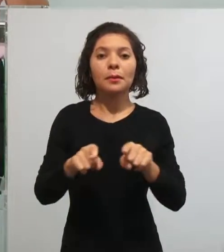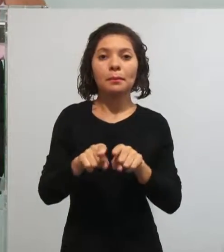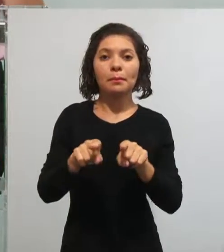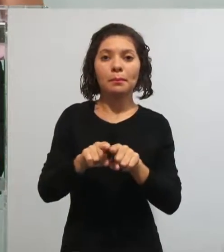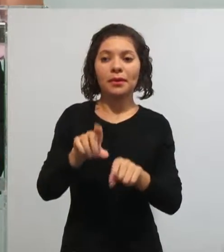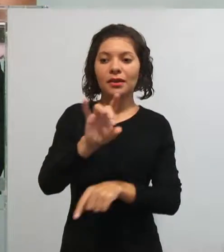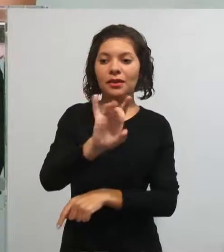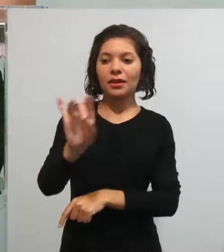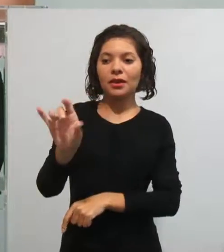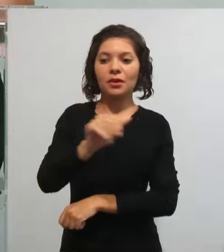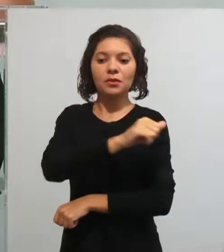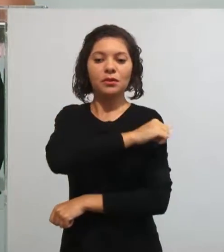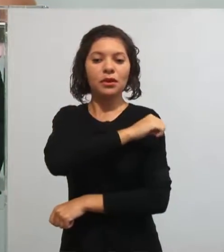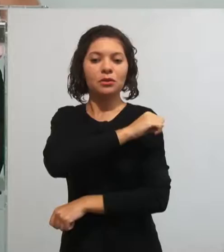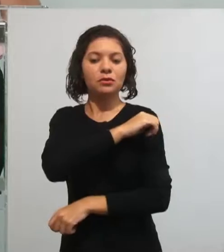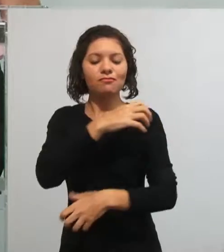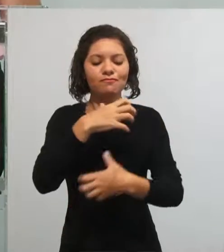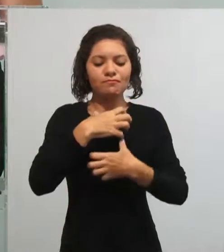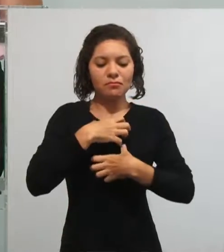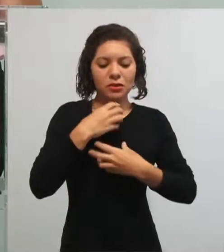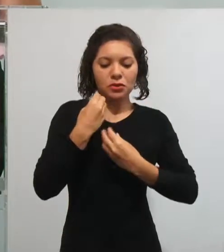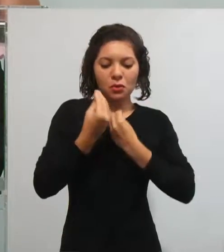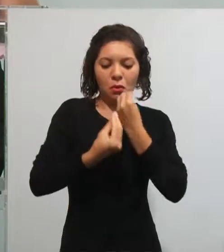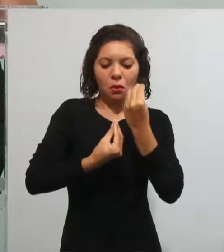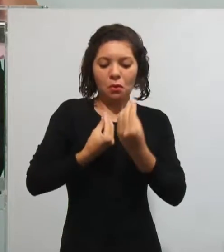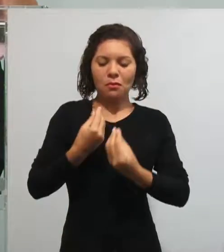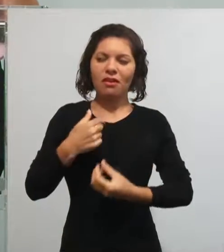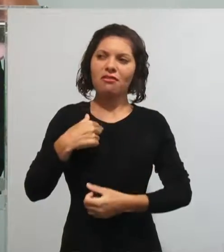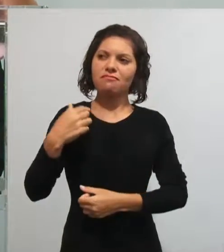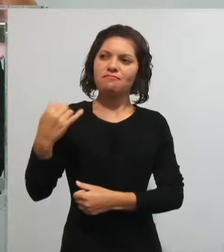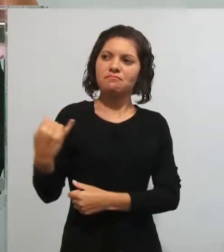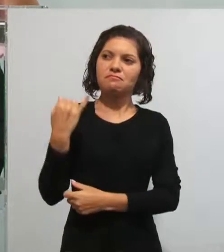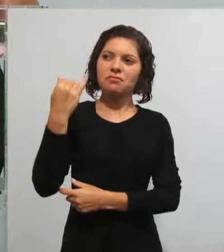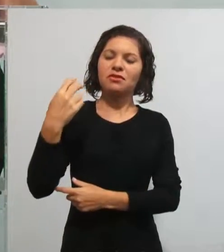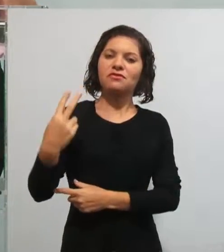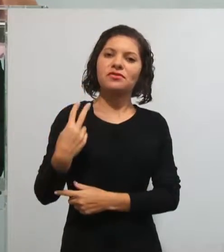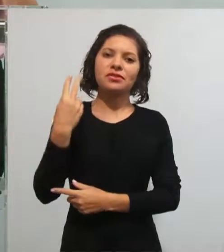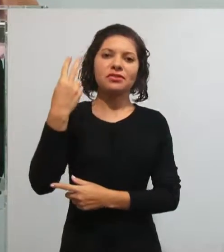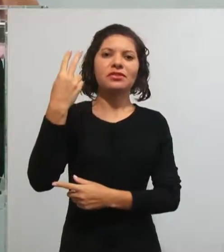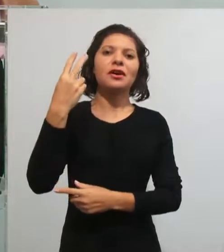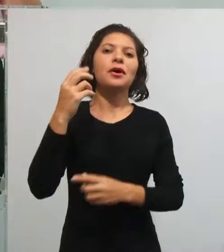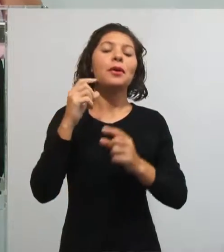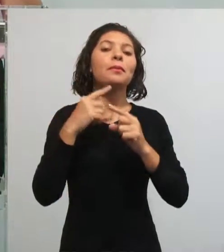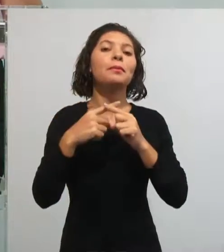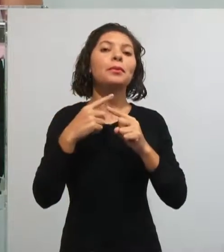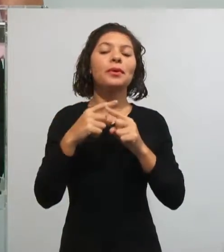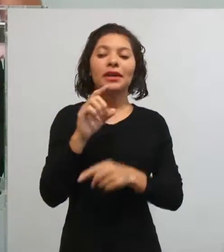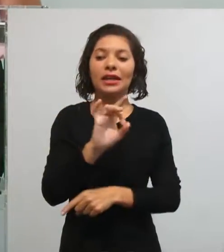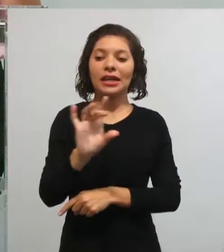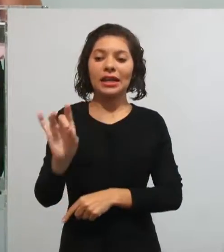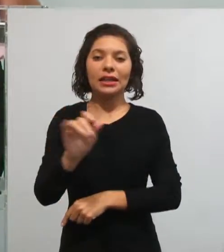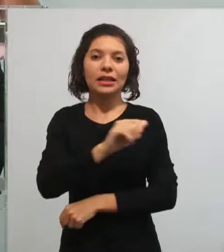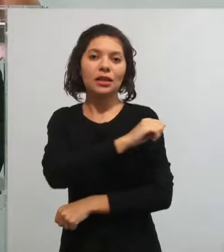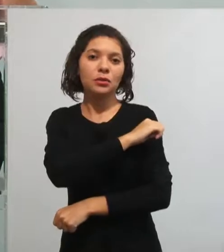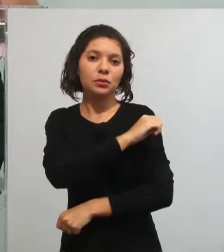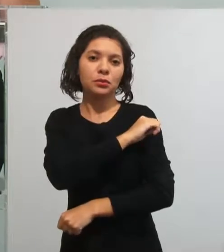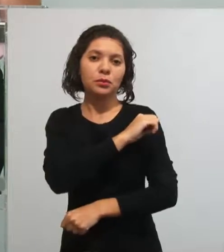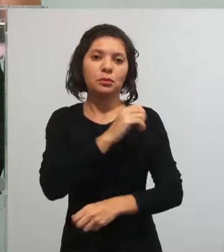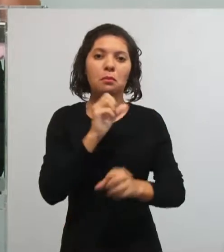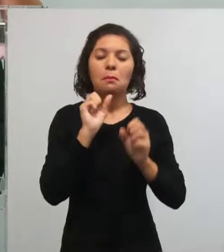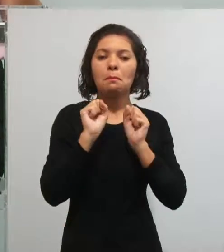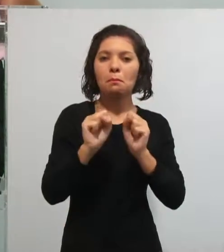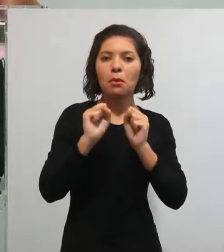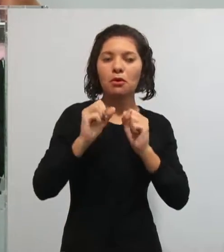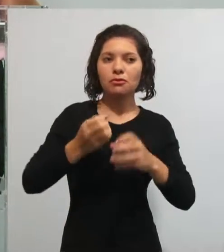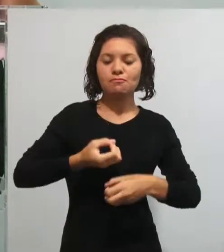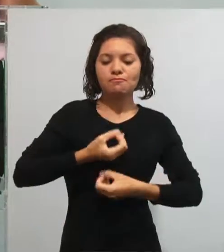valorizados porque vão ter a voz, né, vão poder falar, vão poder se expressar, vão elaborar, né, vão se